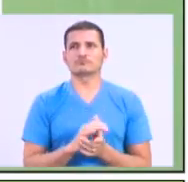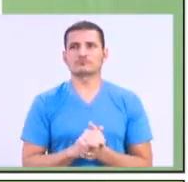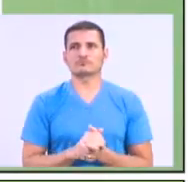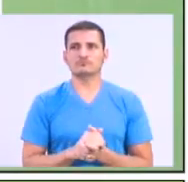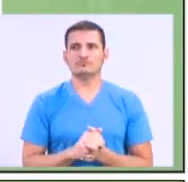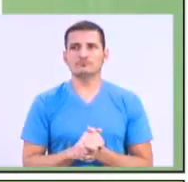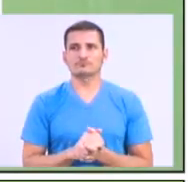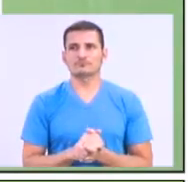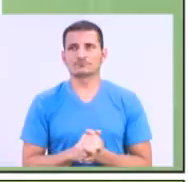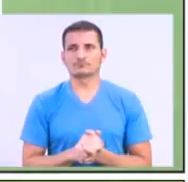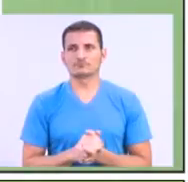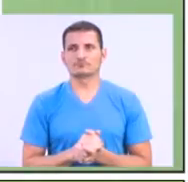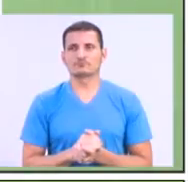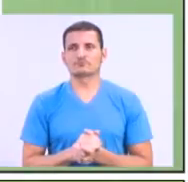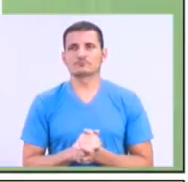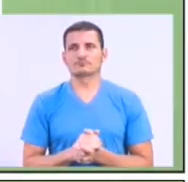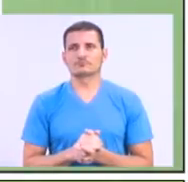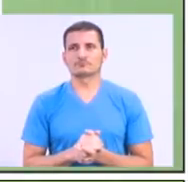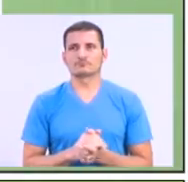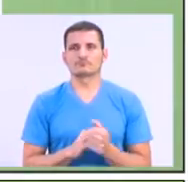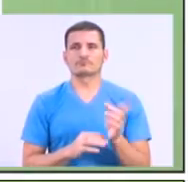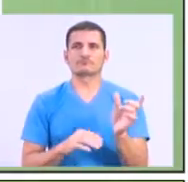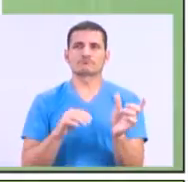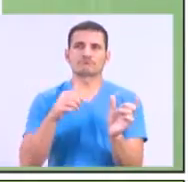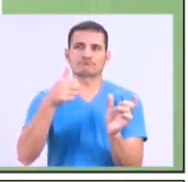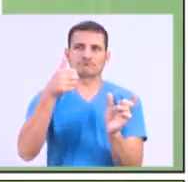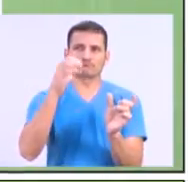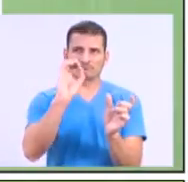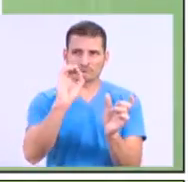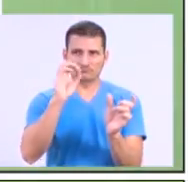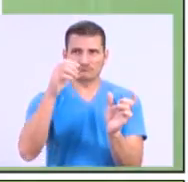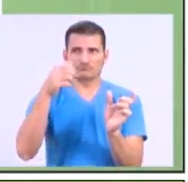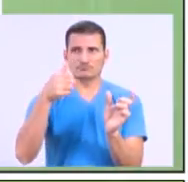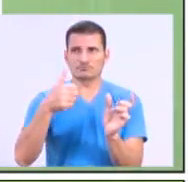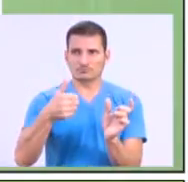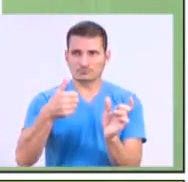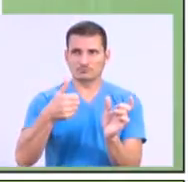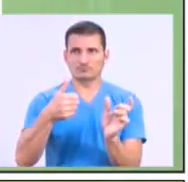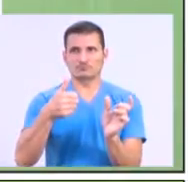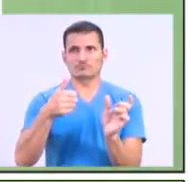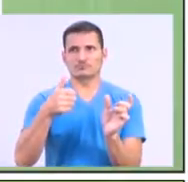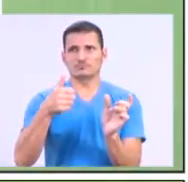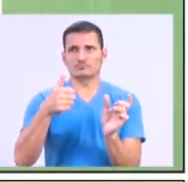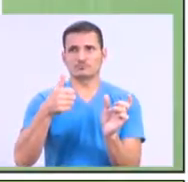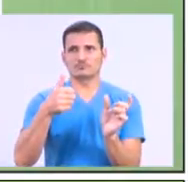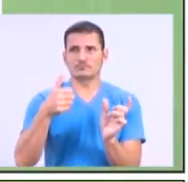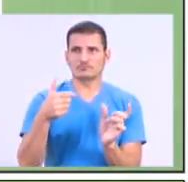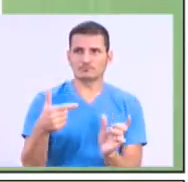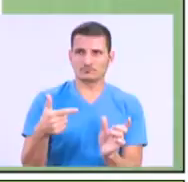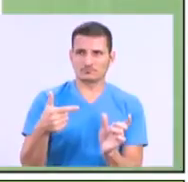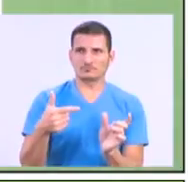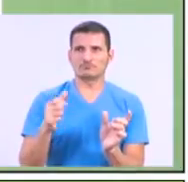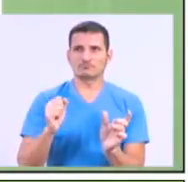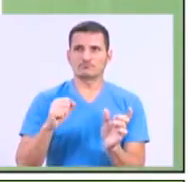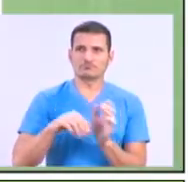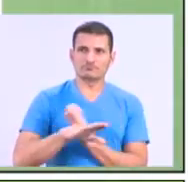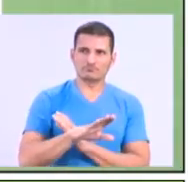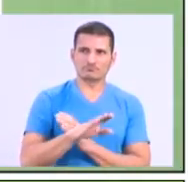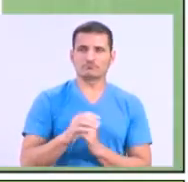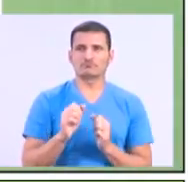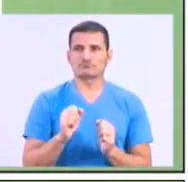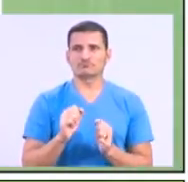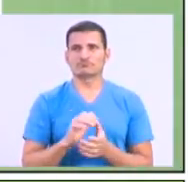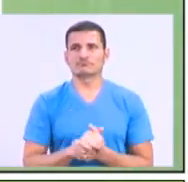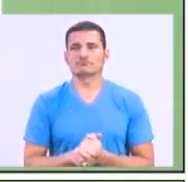mesmo valor vai ser armazenado em posição diferente, na posição 1. Além disso, pode ser armazenado mais valores, e